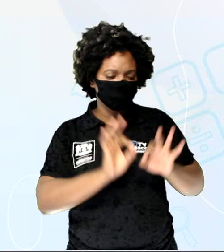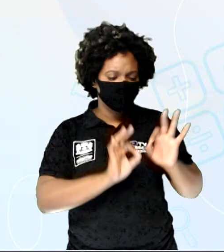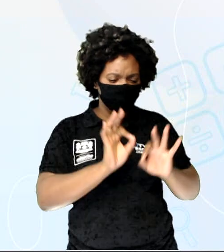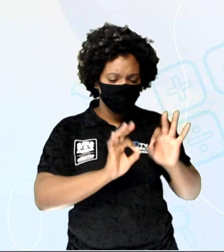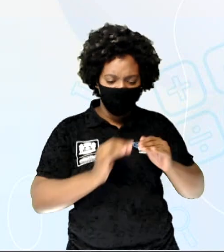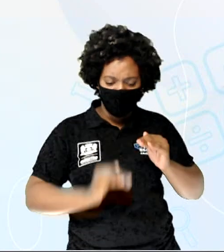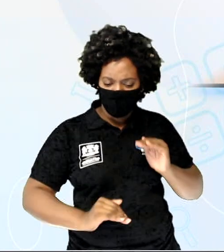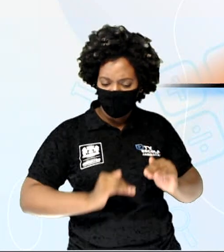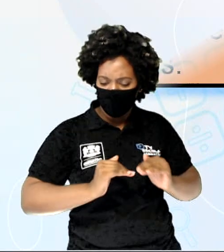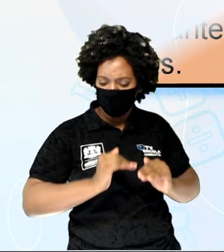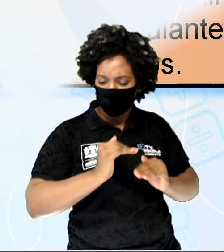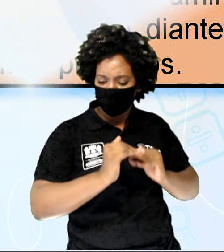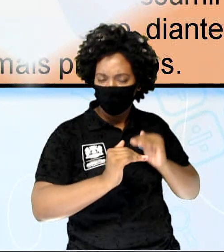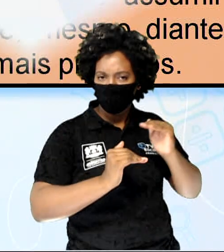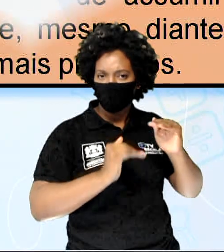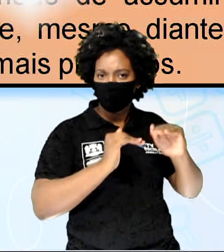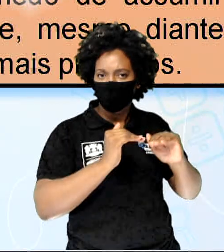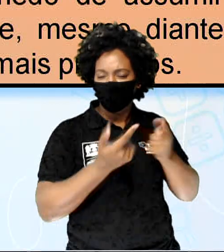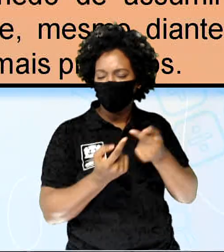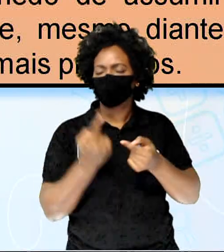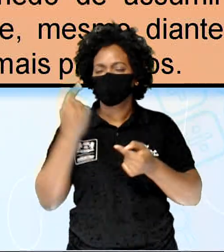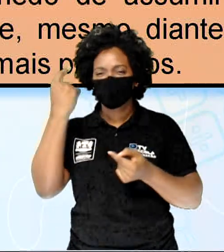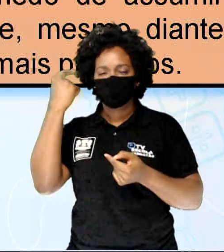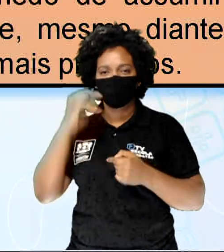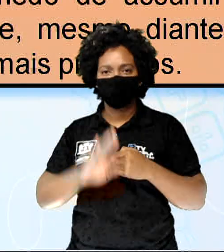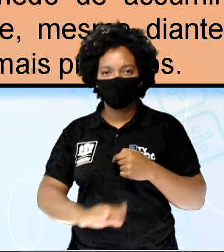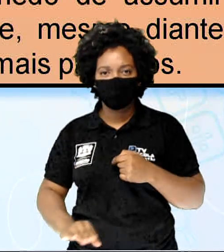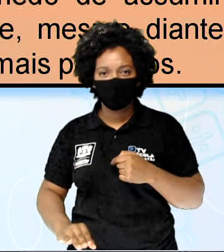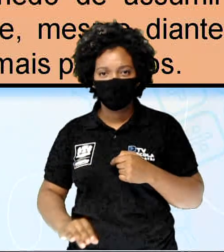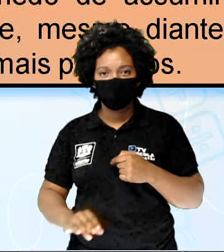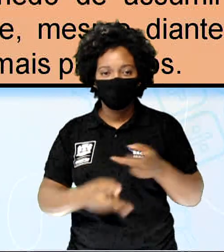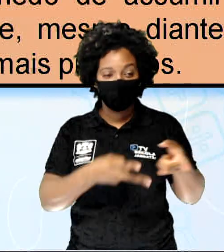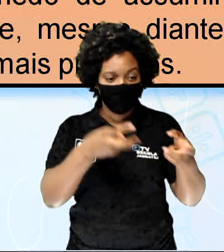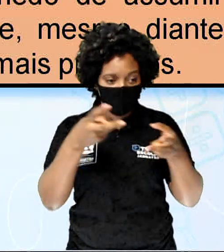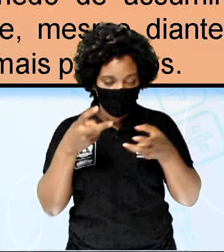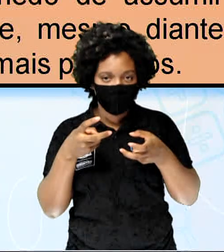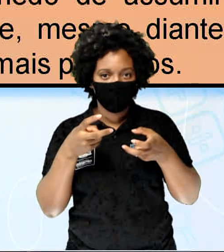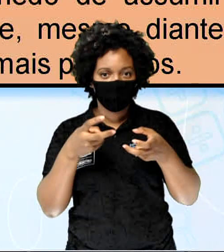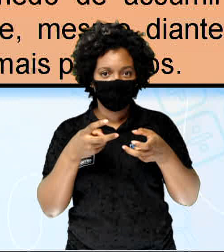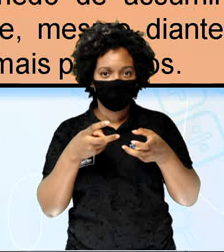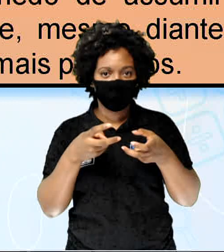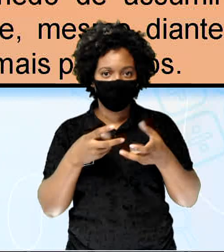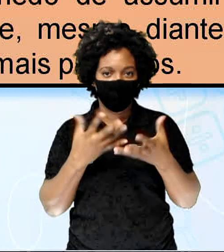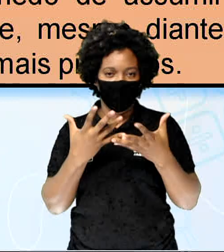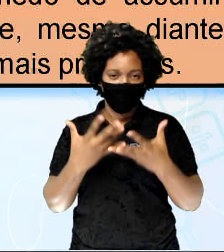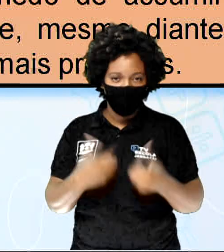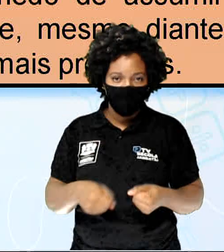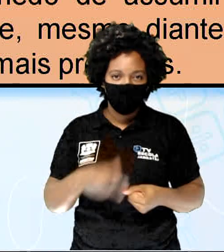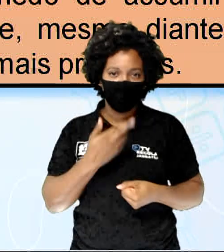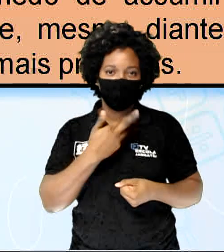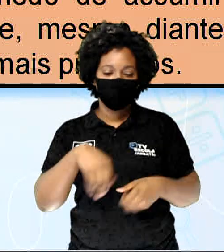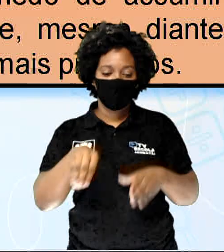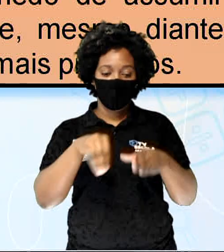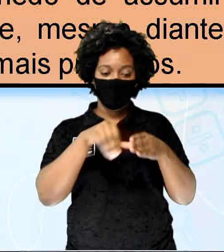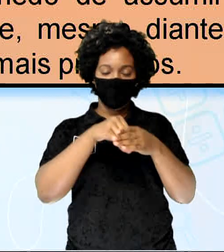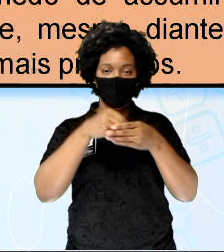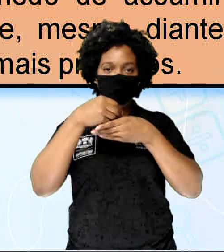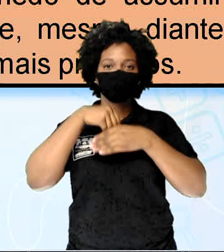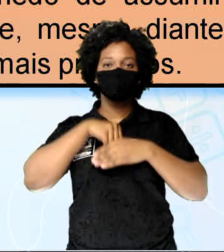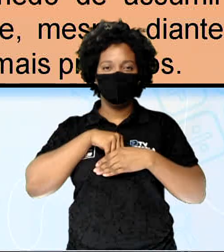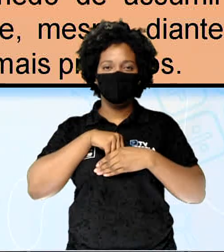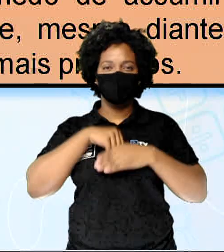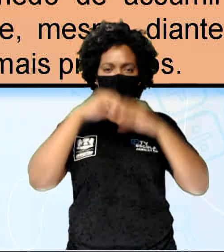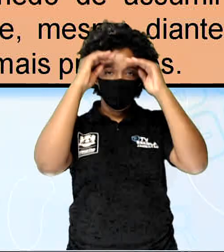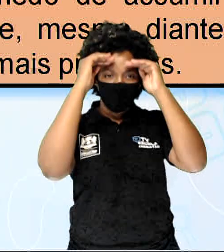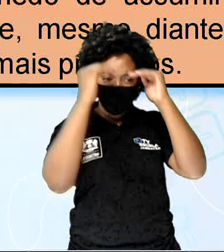a infância. Então percebam aqui, tolerância religiosa começa dentro de você. Respeite